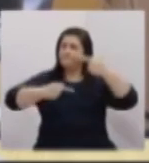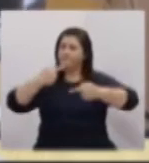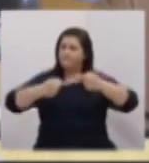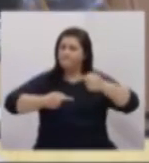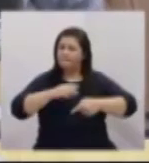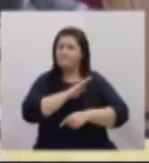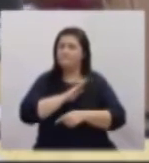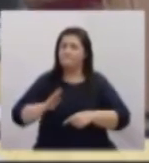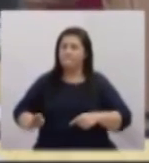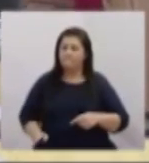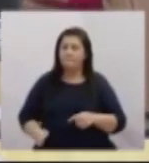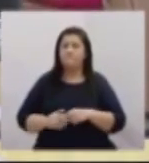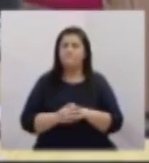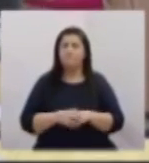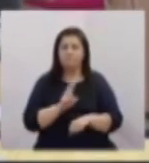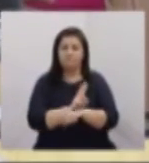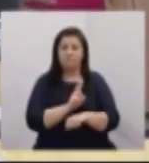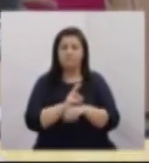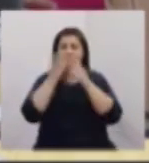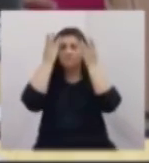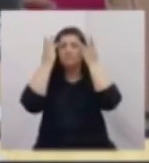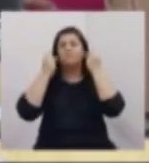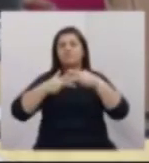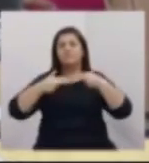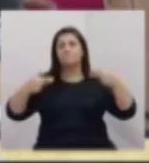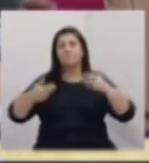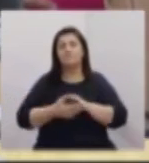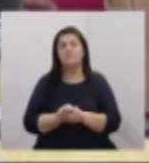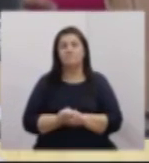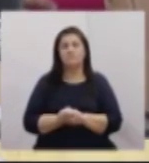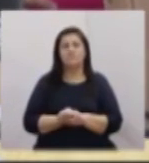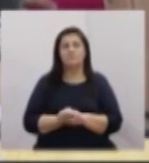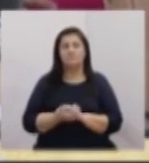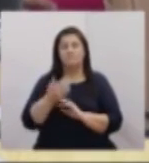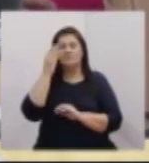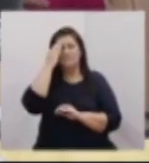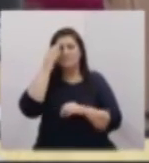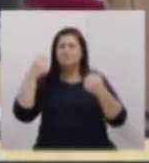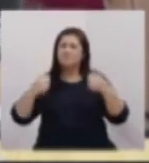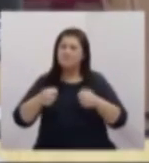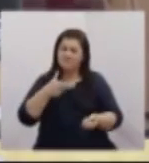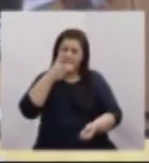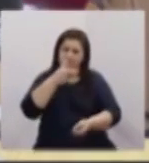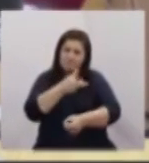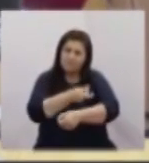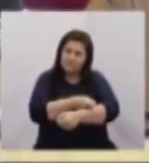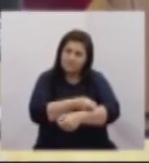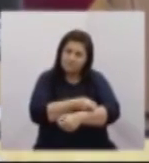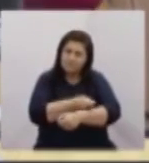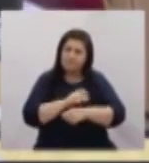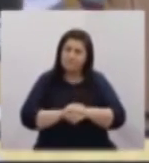eficazes e periódicas para a causa animal, considerando a necessidade de vacinação para efetivo controle